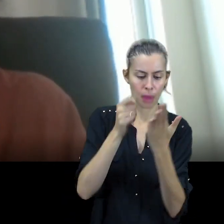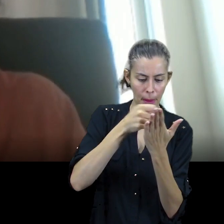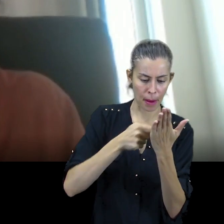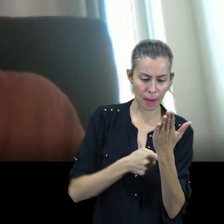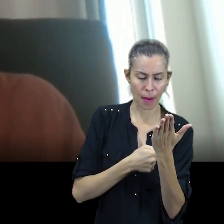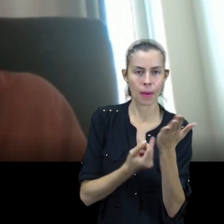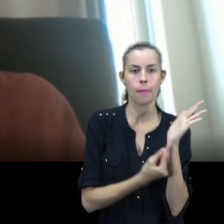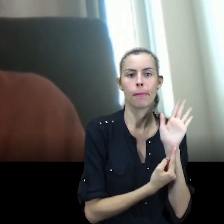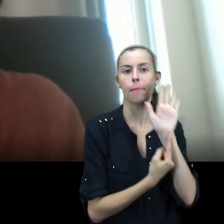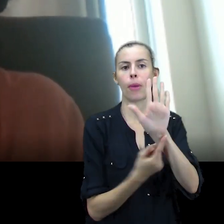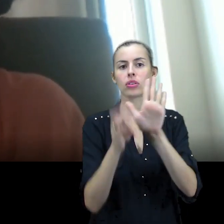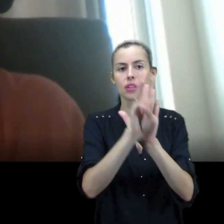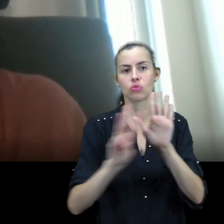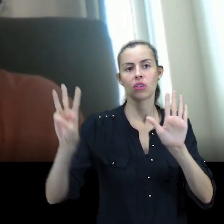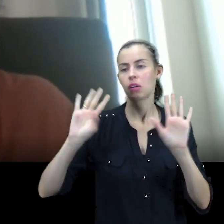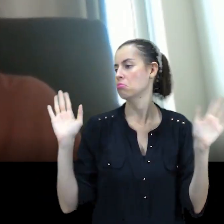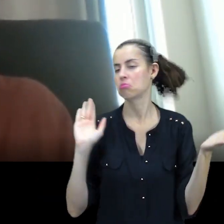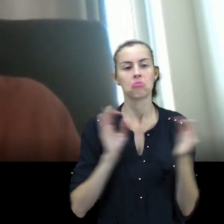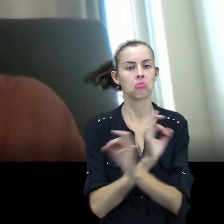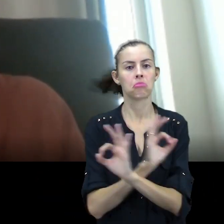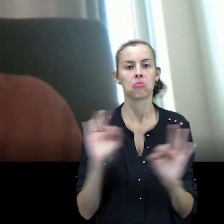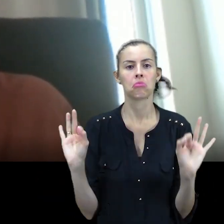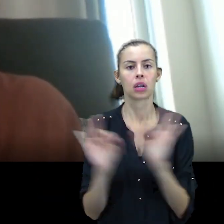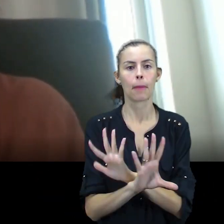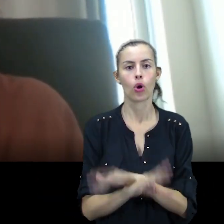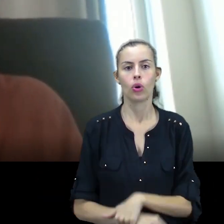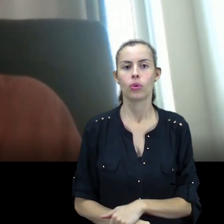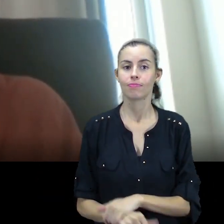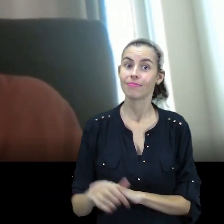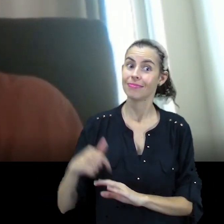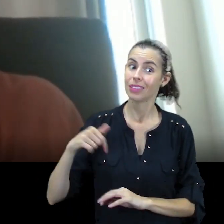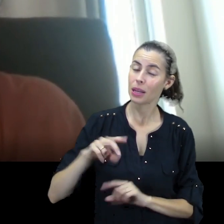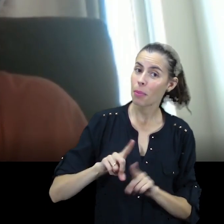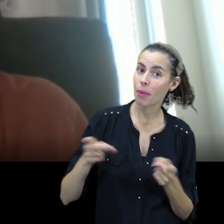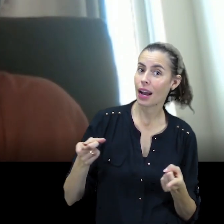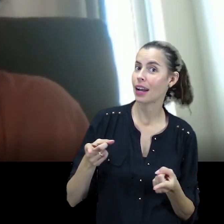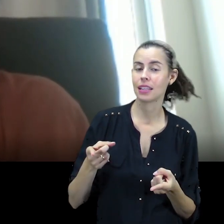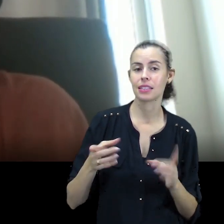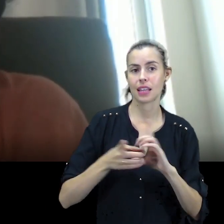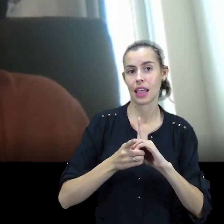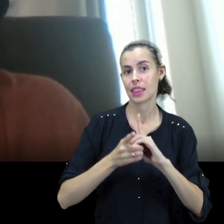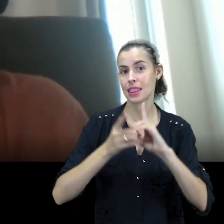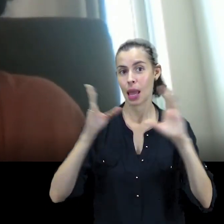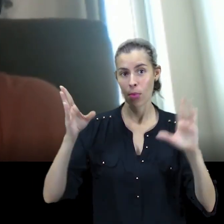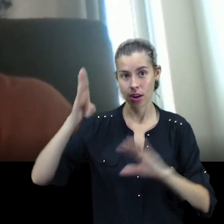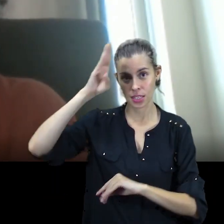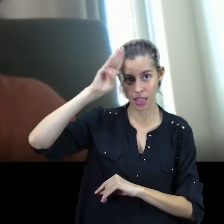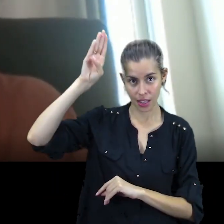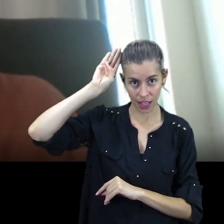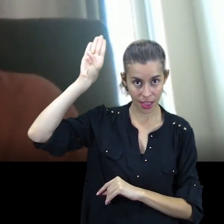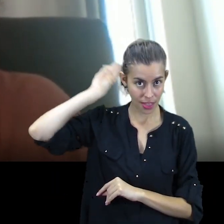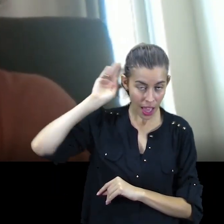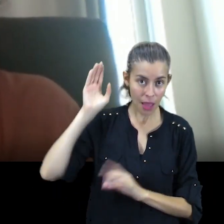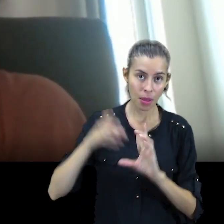funciona. A gente tem um núcleo docente estruturante que faz uma discussão em uma proposta, essa proposta é discutida, aprovada ou não no